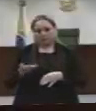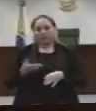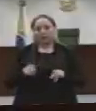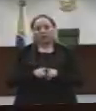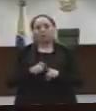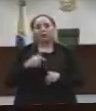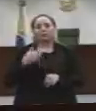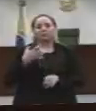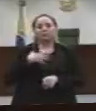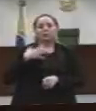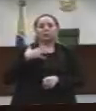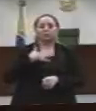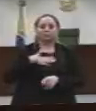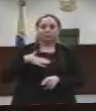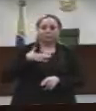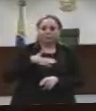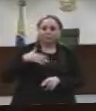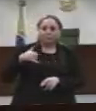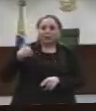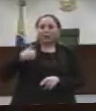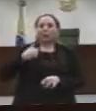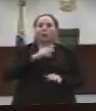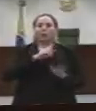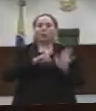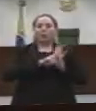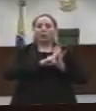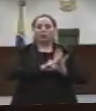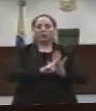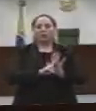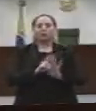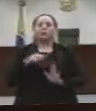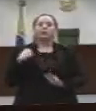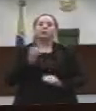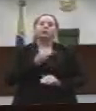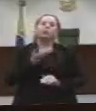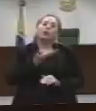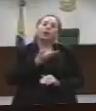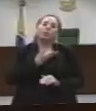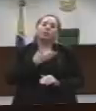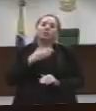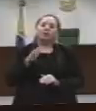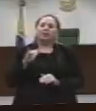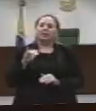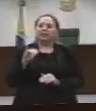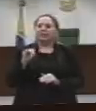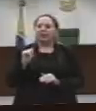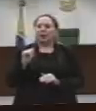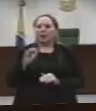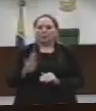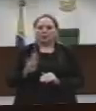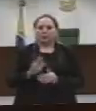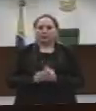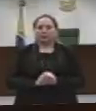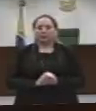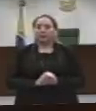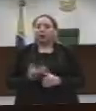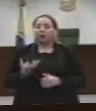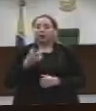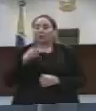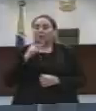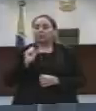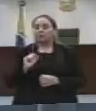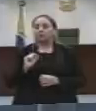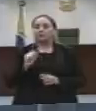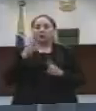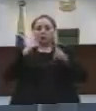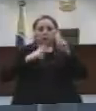representar meus Consórcios do nosso querido iab de uma maneira tal quero destacar que a visão